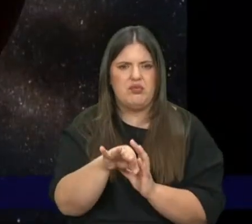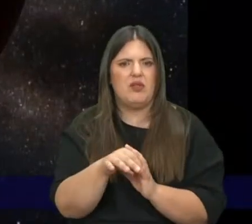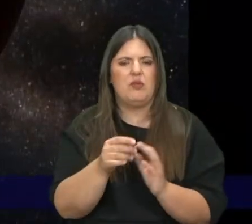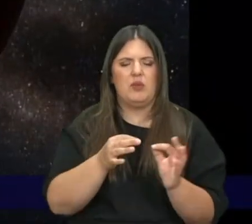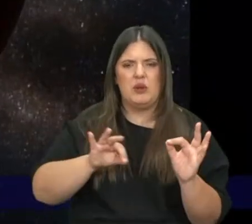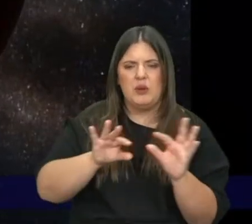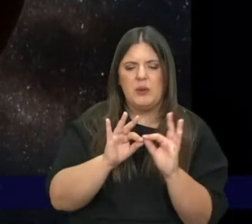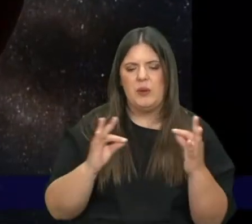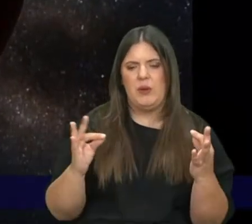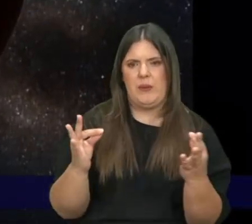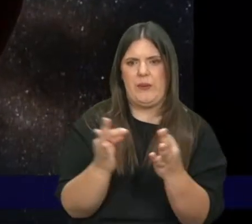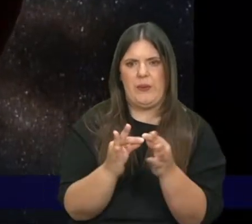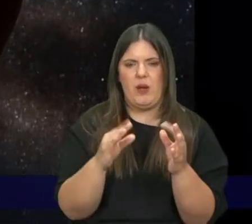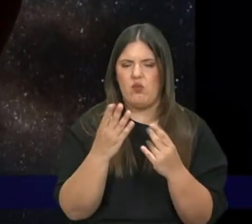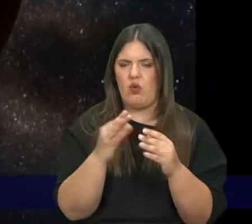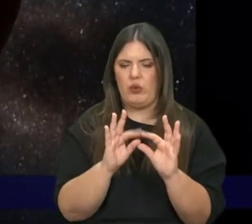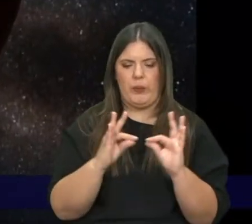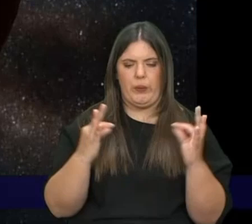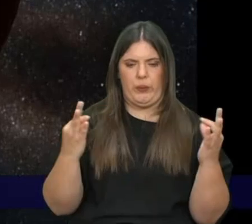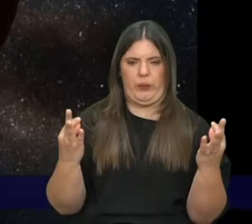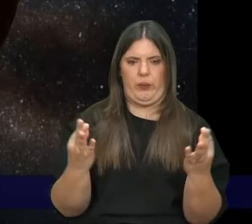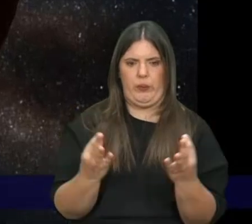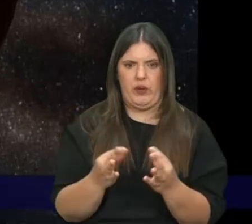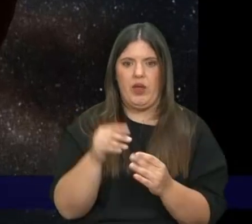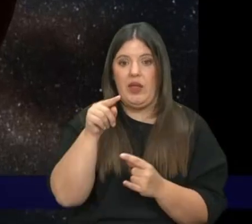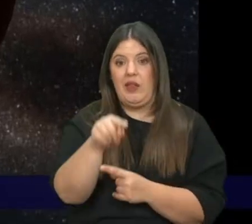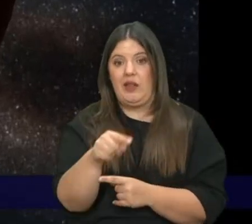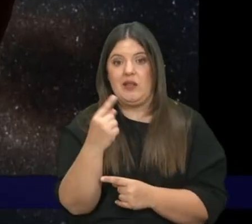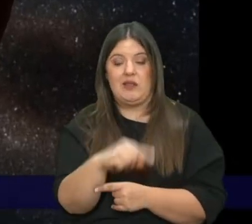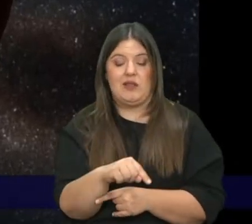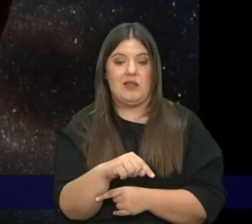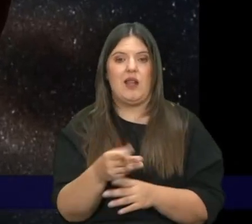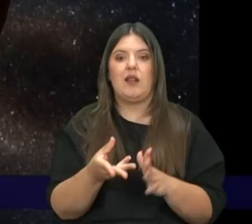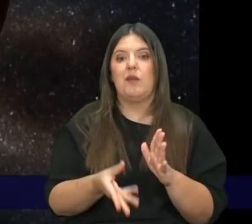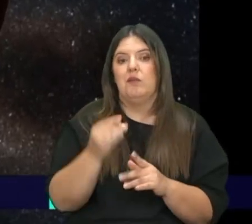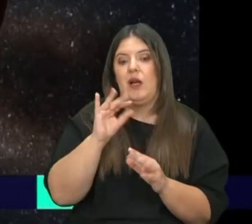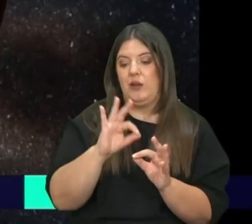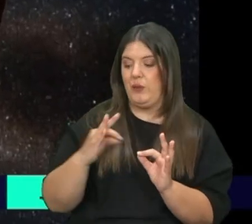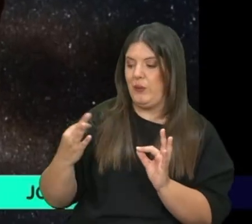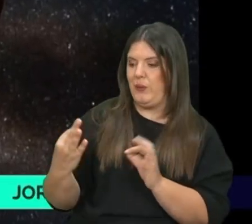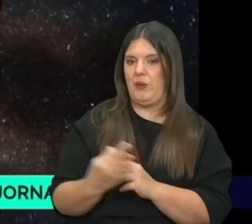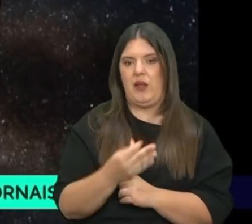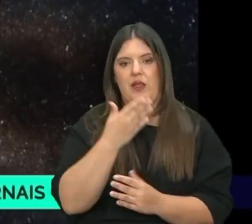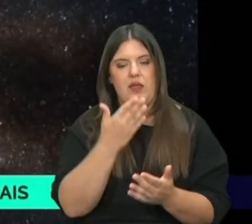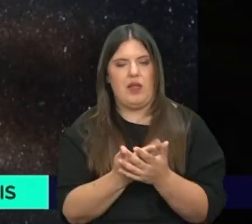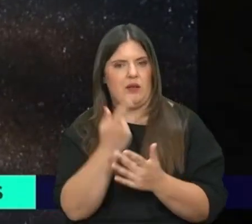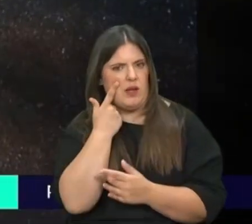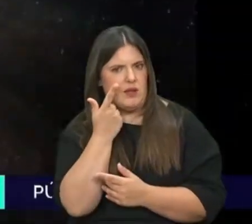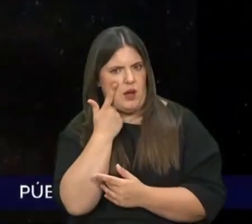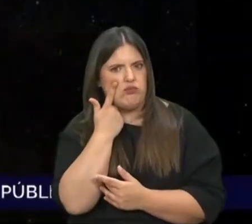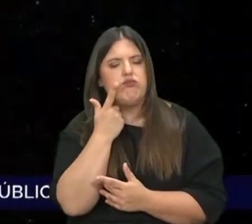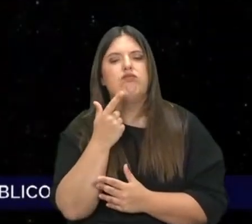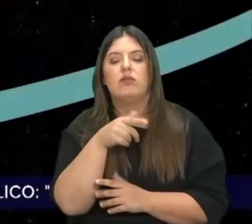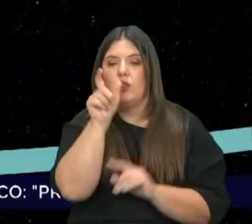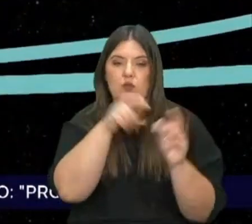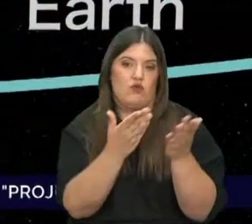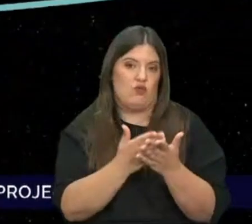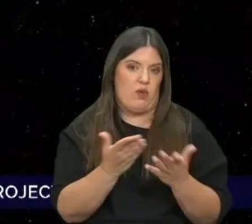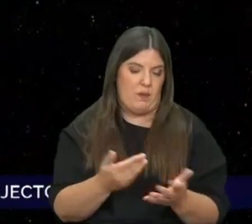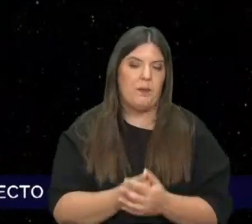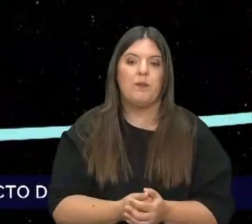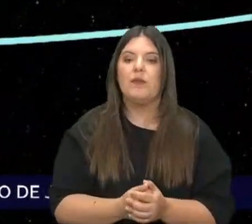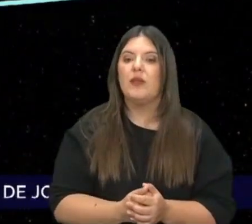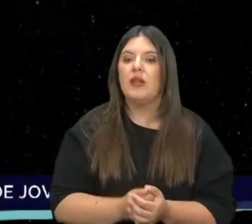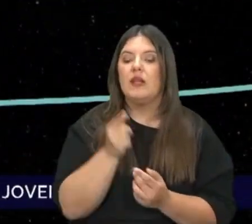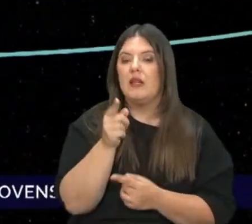elípticas, muito excêntricas. Este tem uma órbita ainda muito mais excêntrica e foi isso que chamou a atenção dos astrónomos.